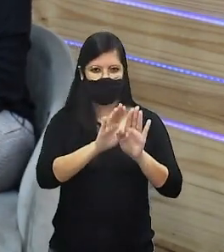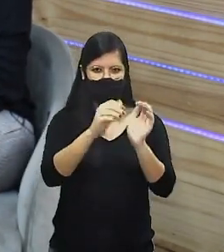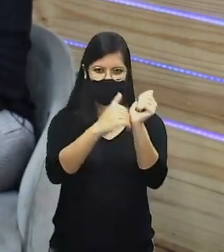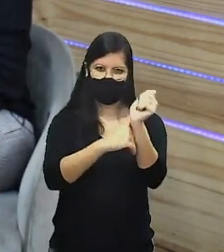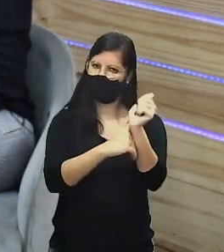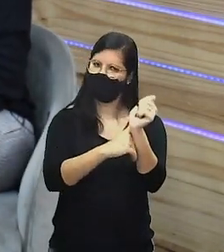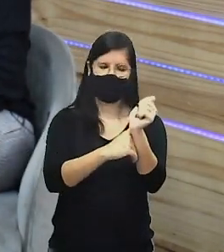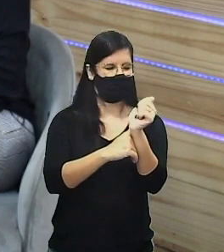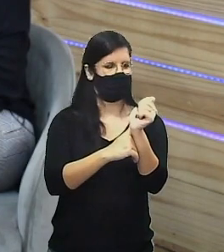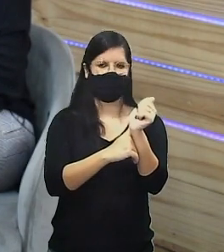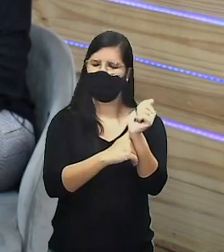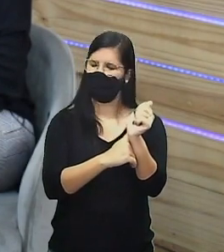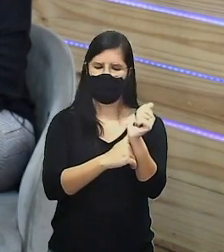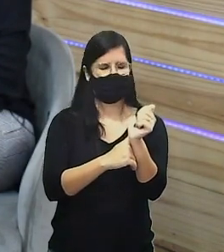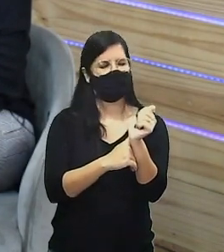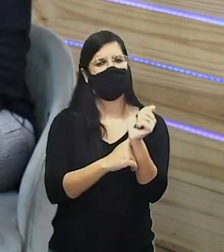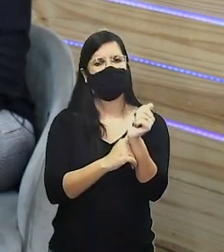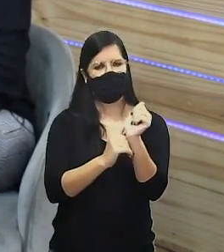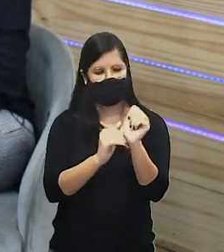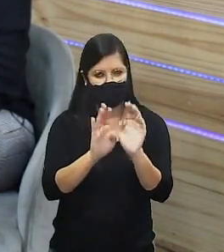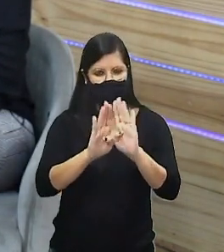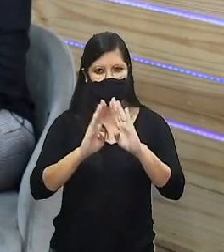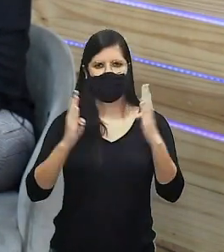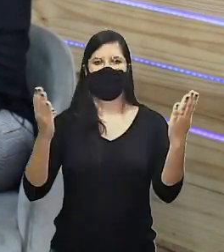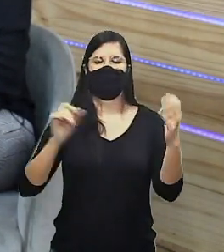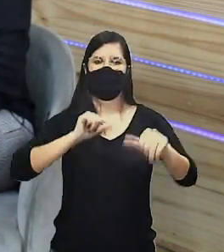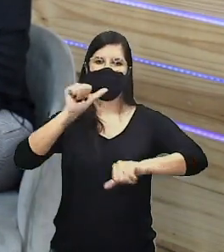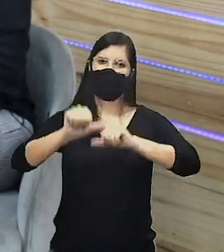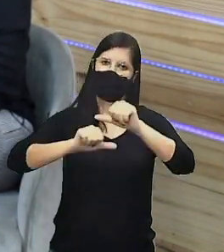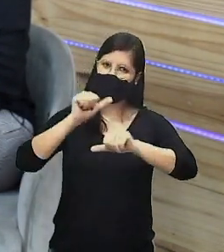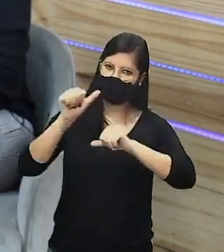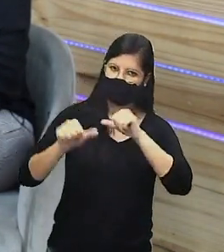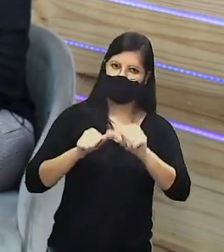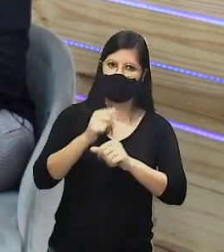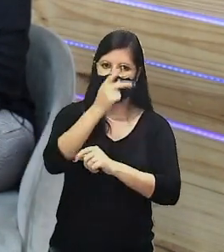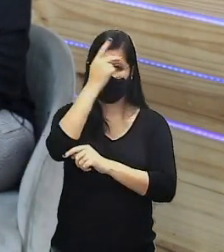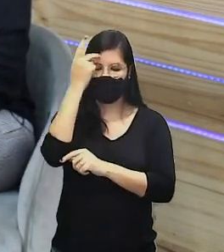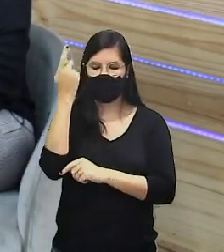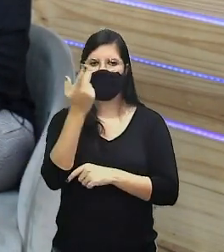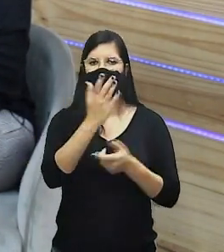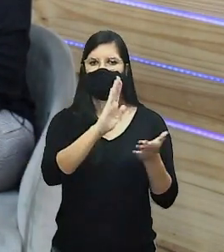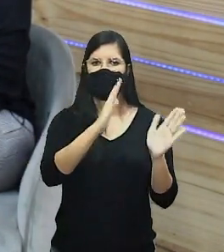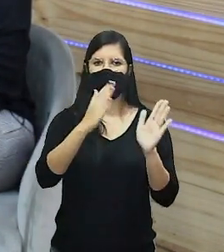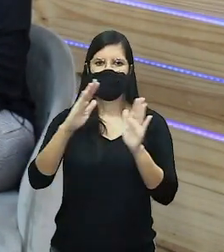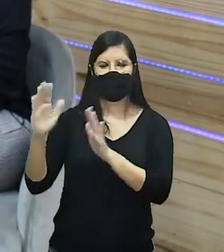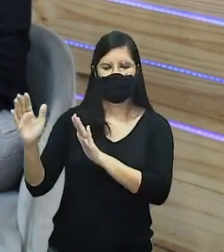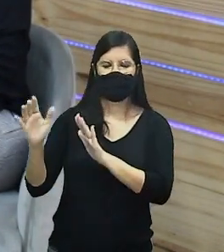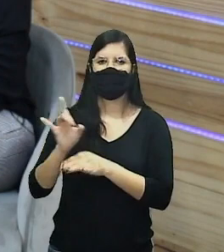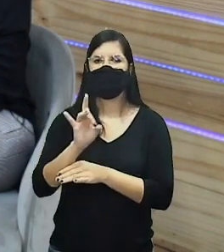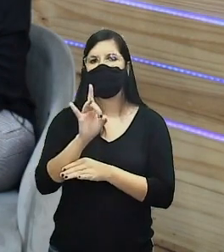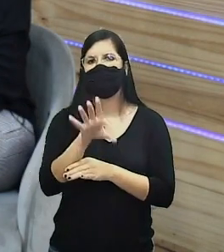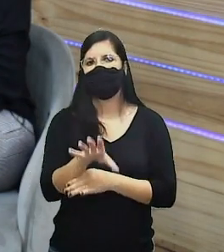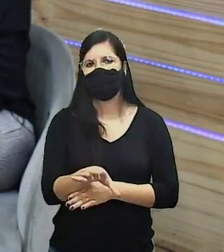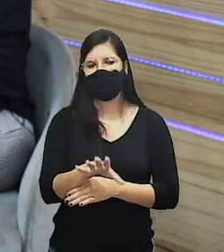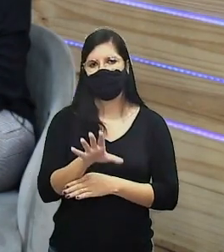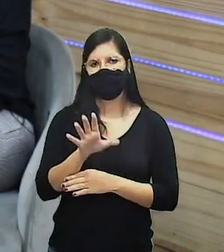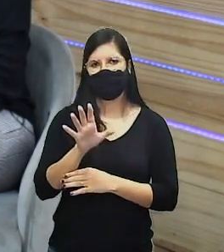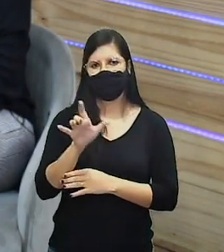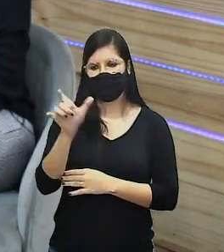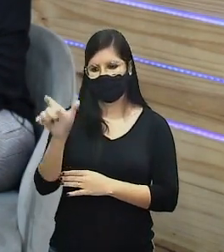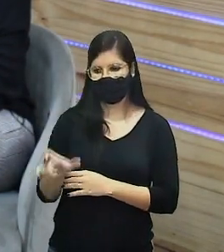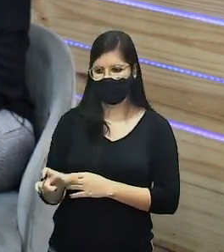segredo, né? A coisa vem mudando, né? O bibliotecário, a bibliotecária, ele não é mais apenas aquele